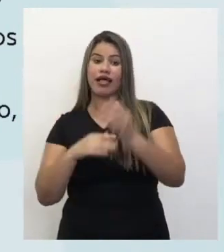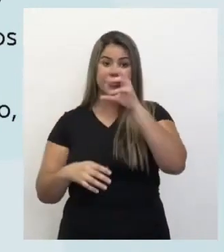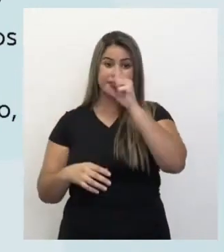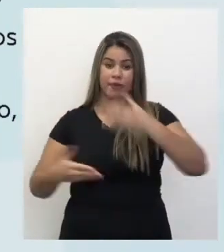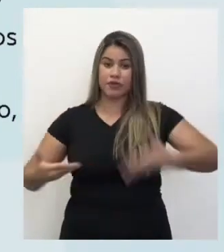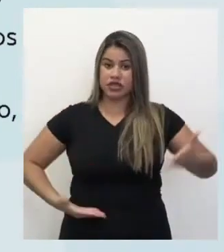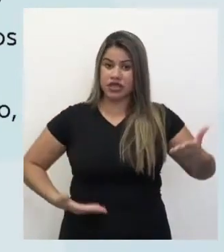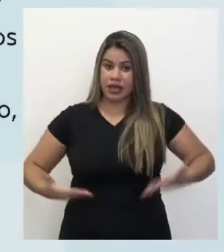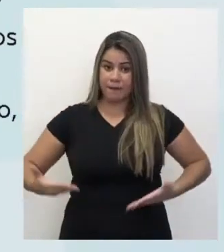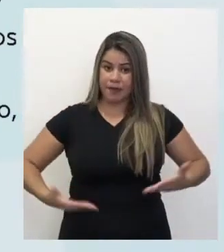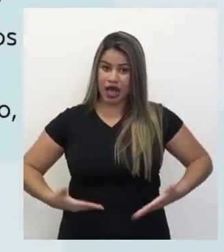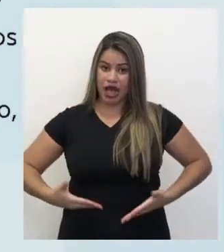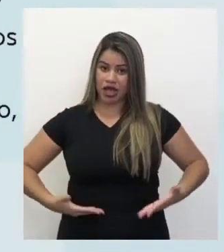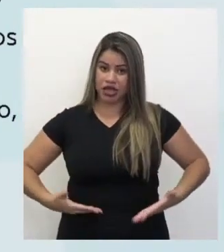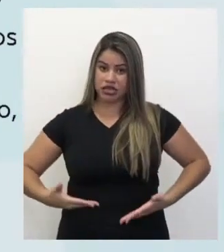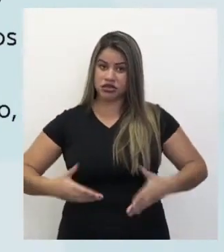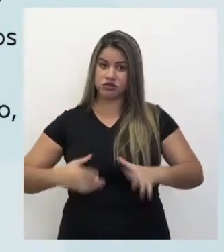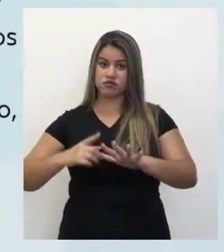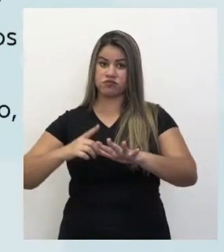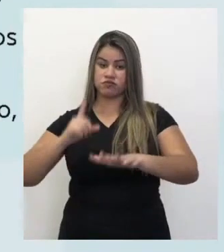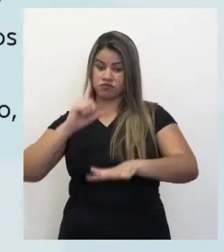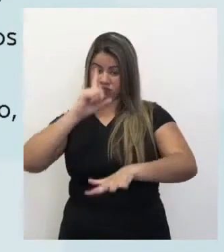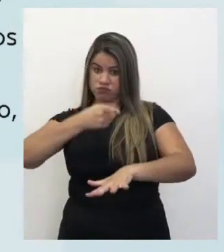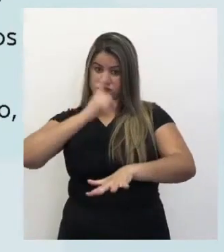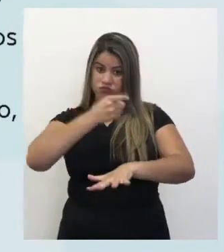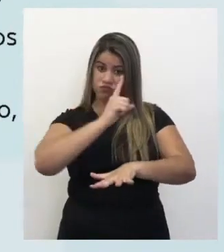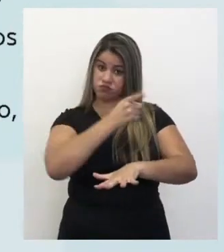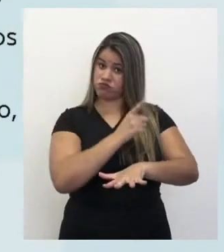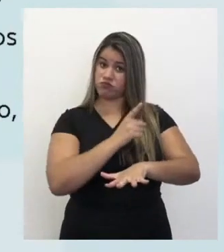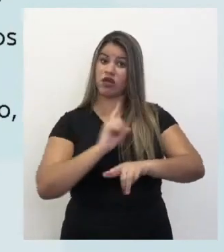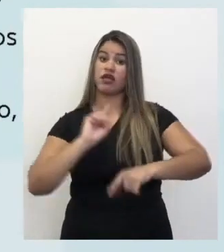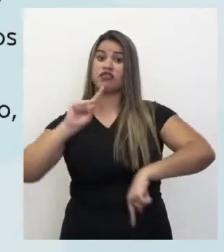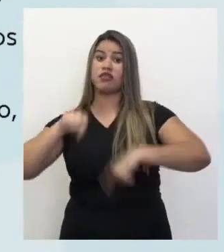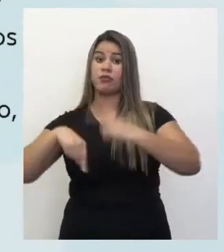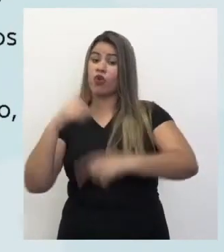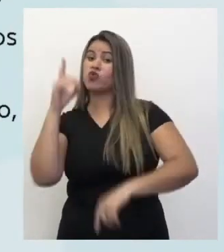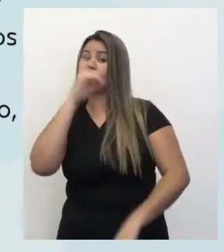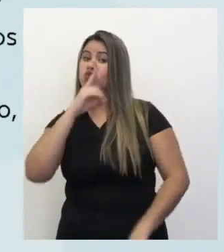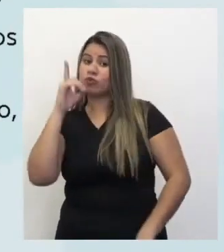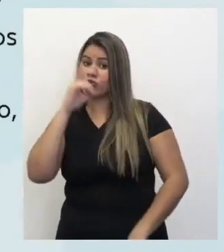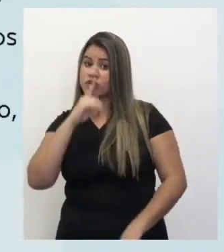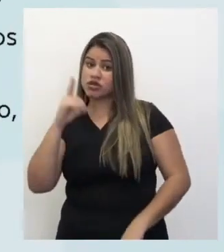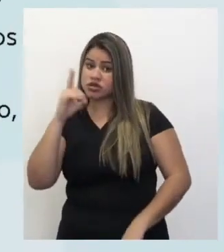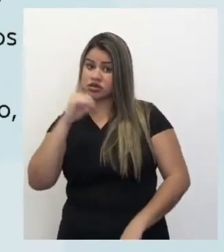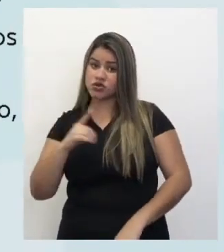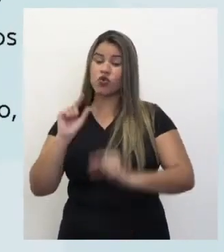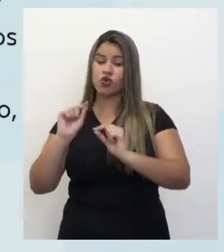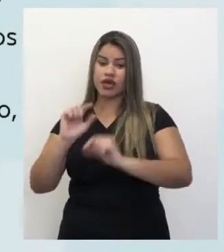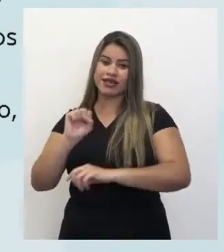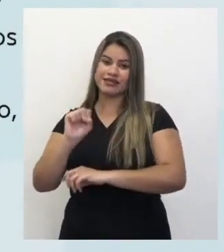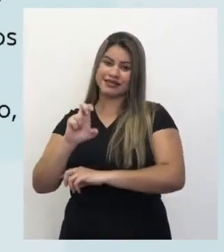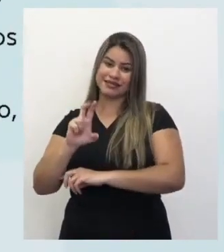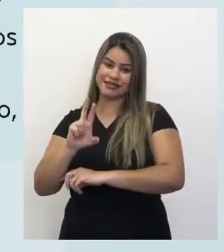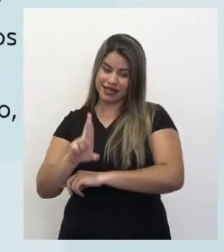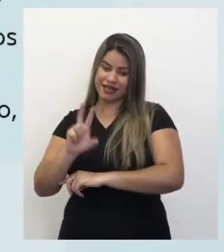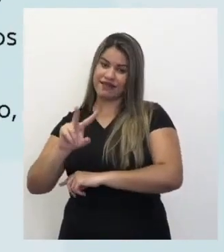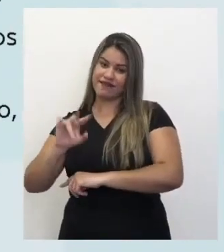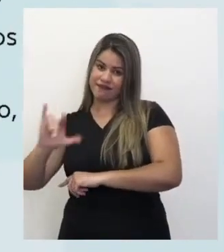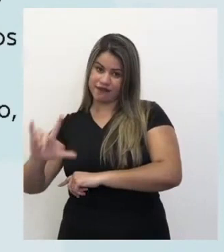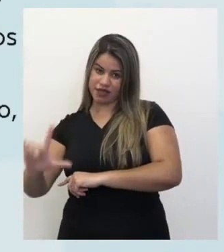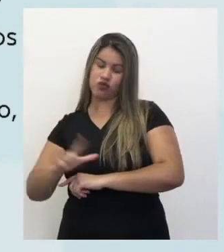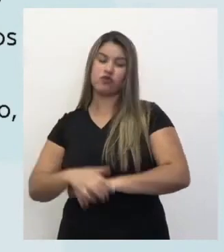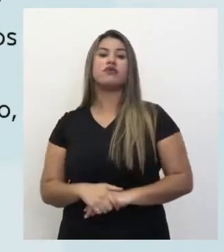vai trabalhar no manso senhorial. Só no domingo você vai trabalhar no manso servil. Se